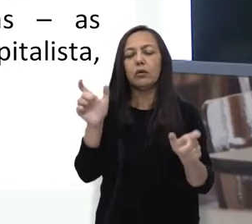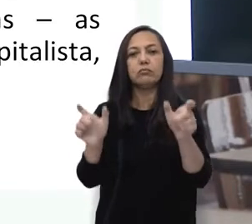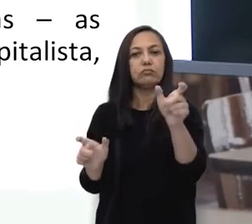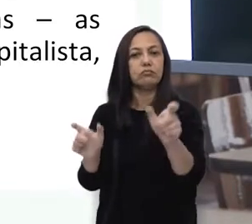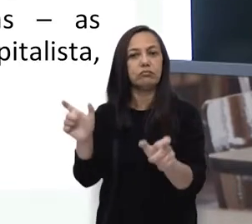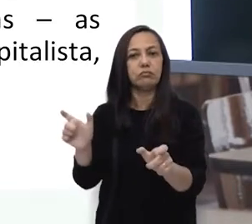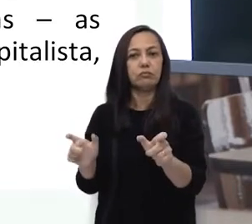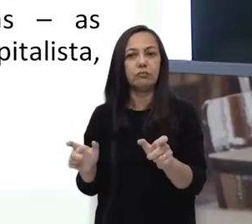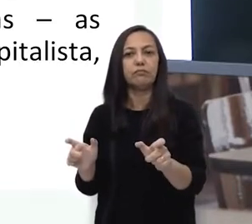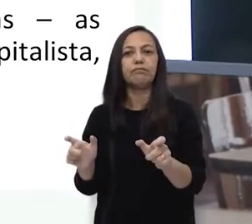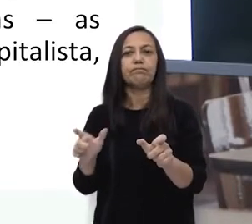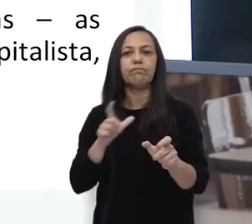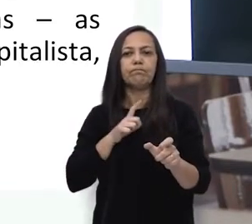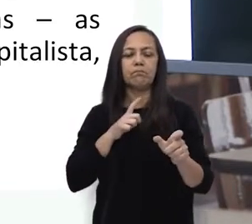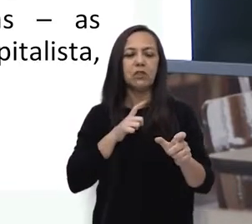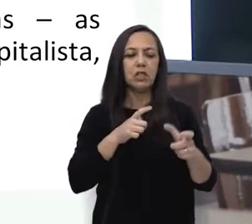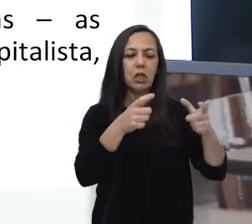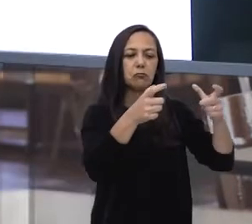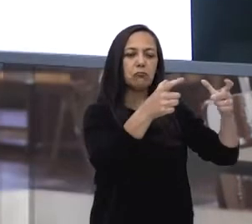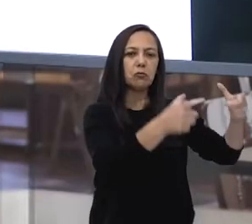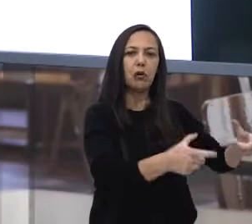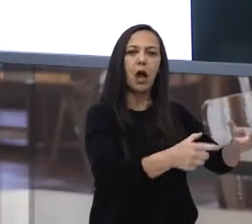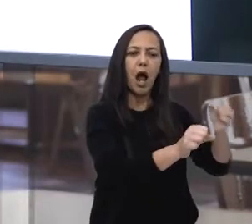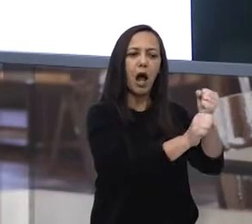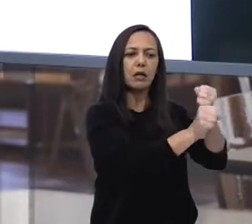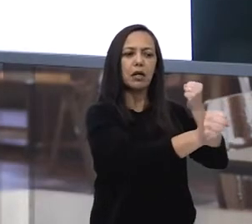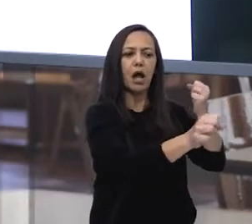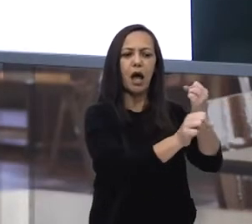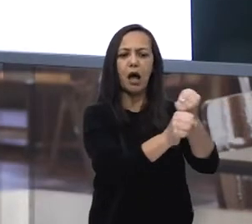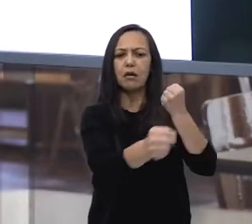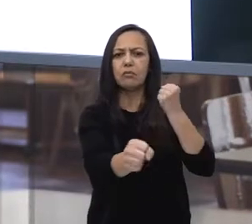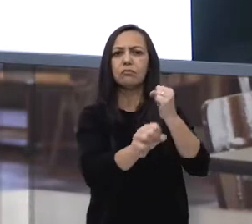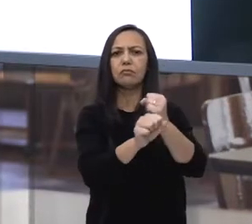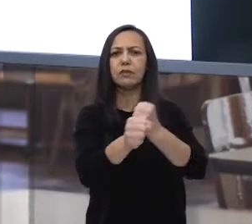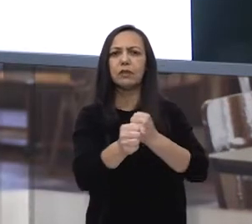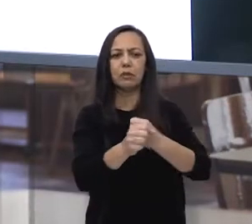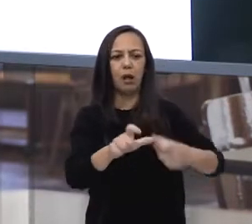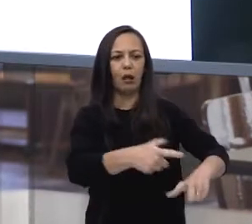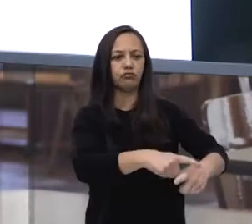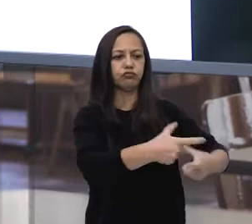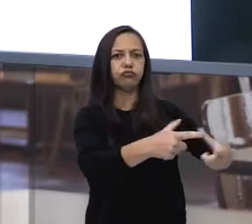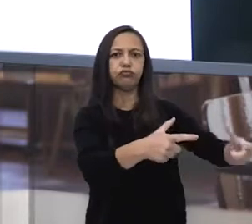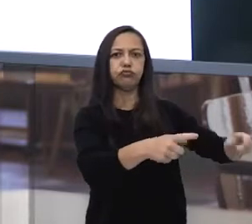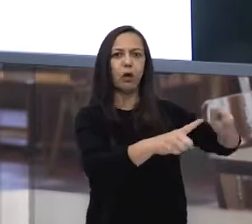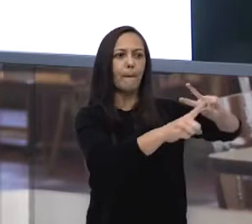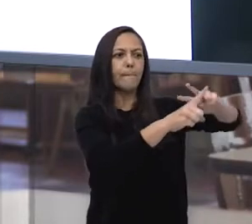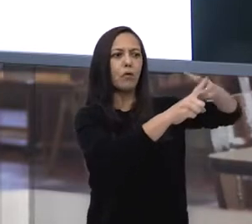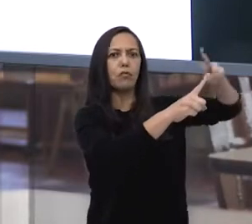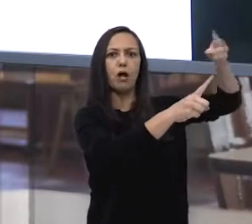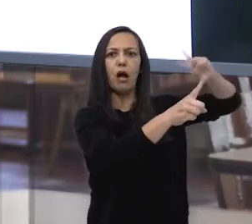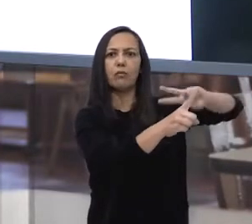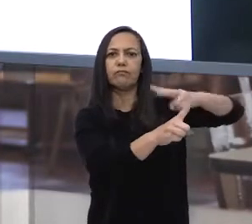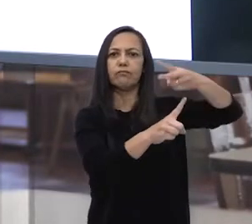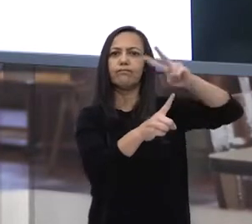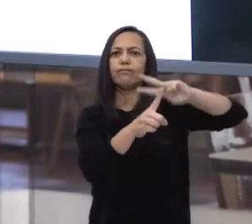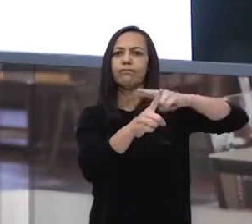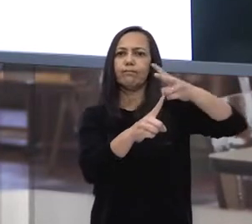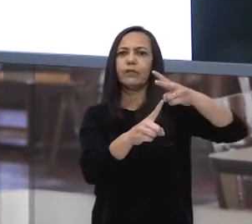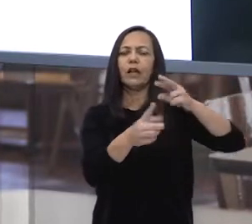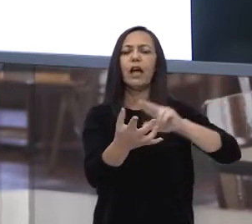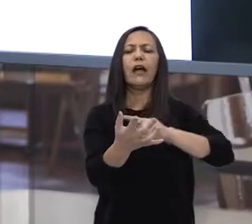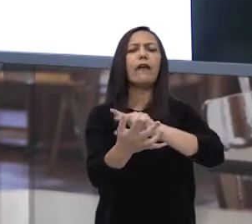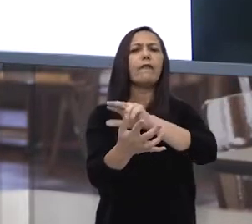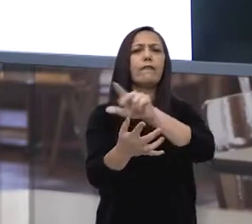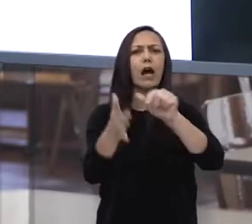em espaços, tipo galpões, para fazer uma produção numa maior escala, num maior volume. Então não eram só, eram